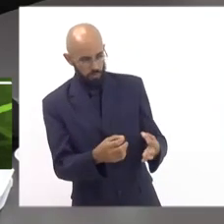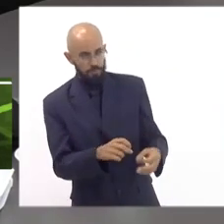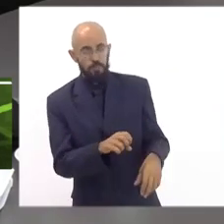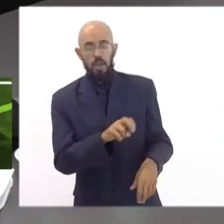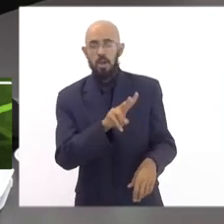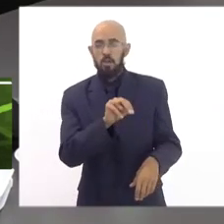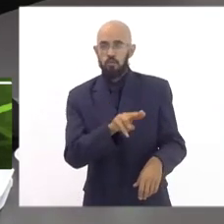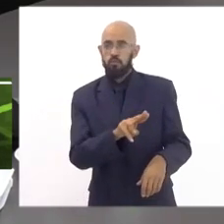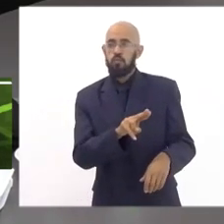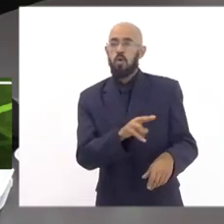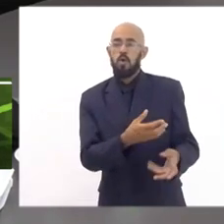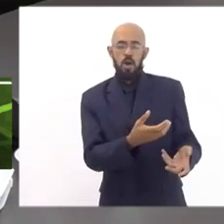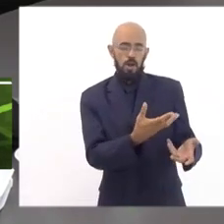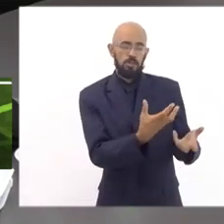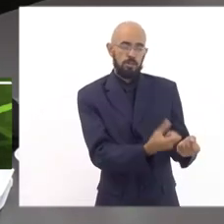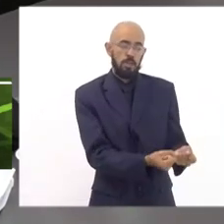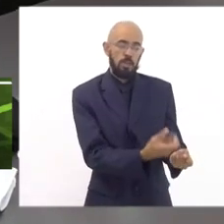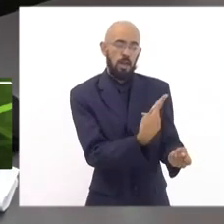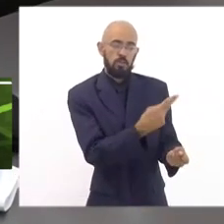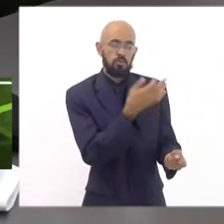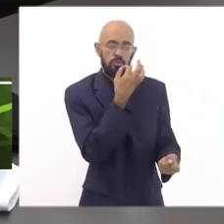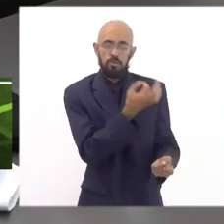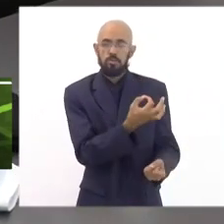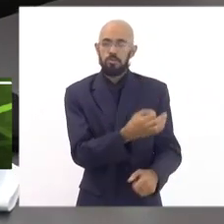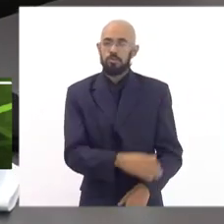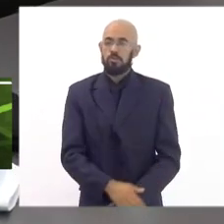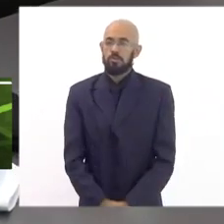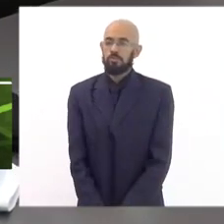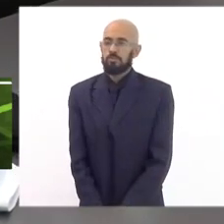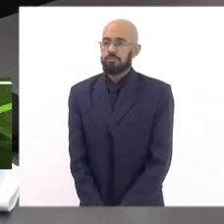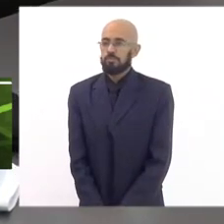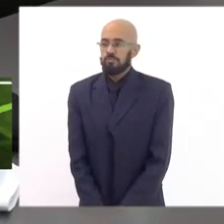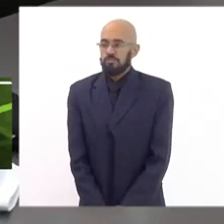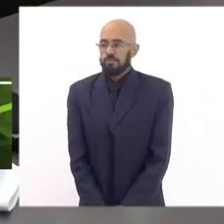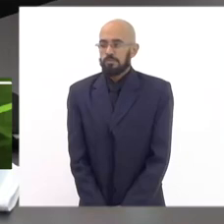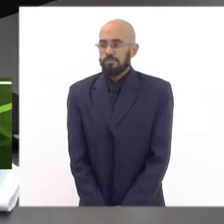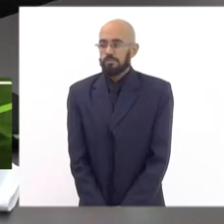considerar o encaminhamento, Vossa Excelência. Deputado,